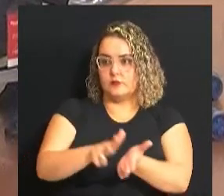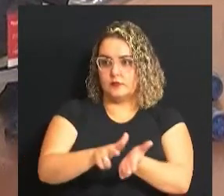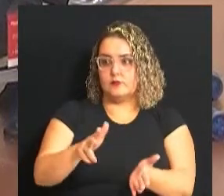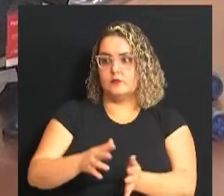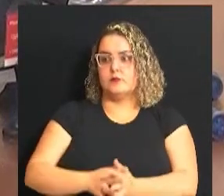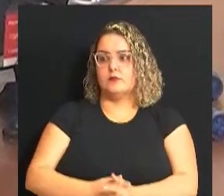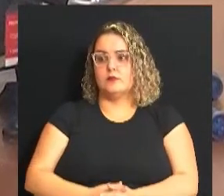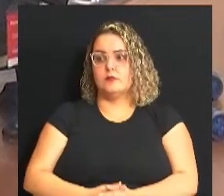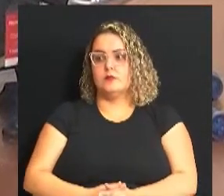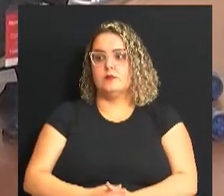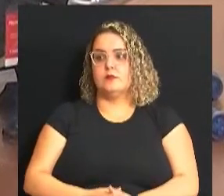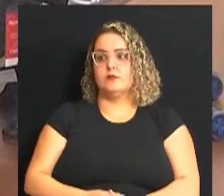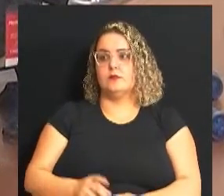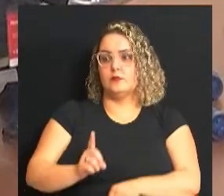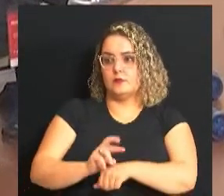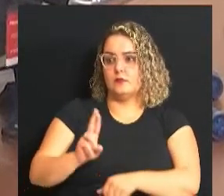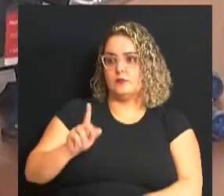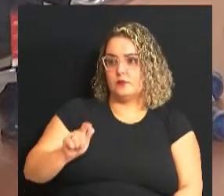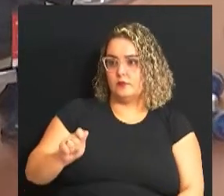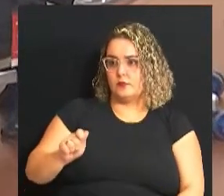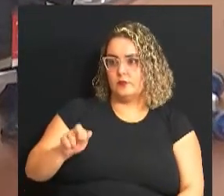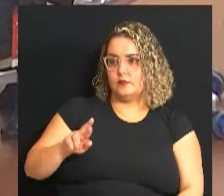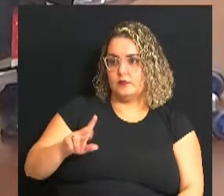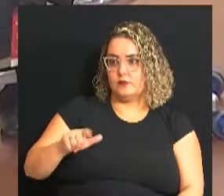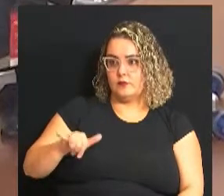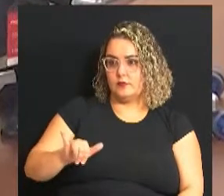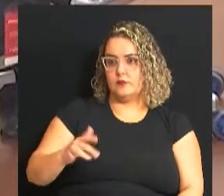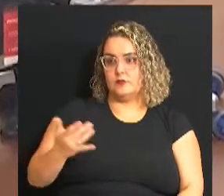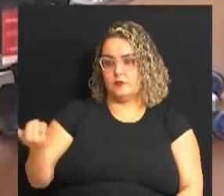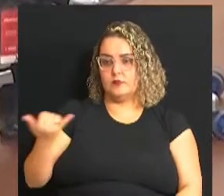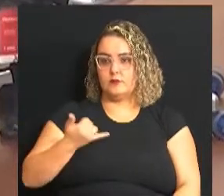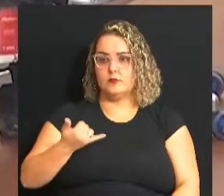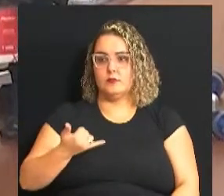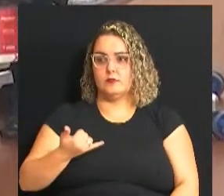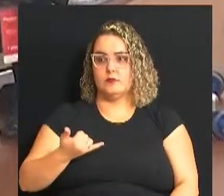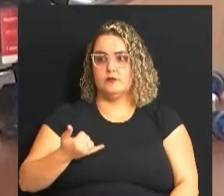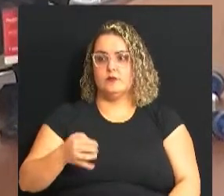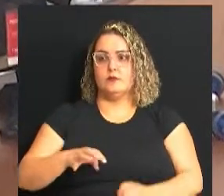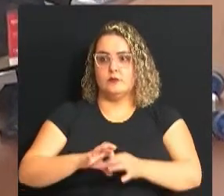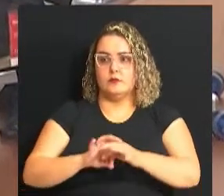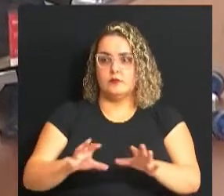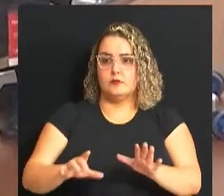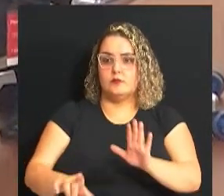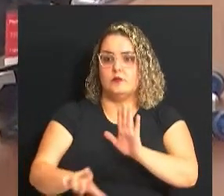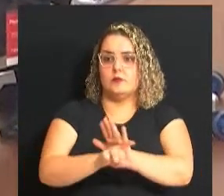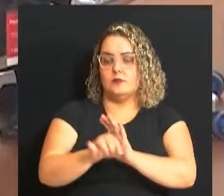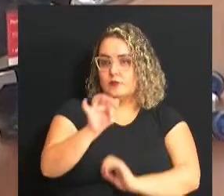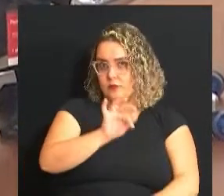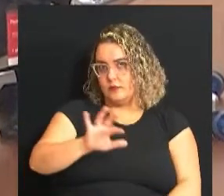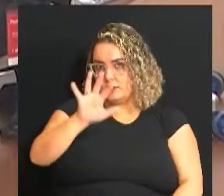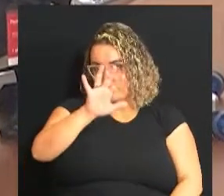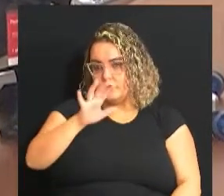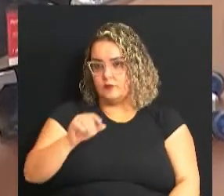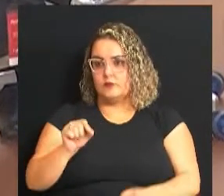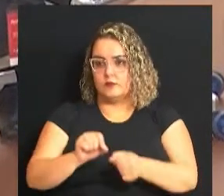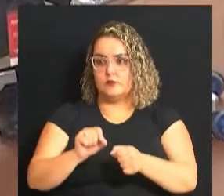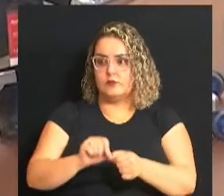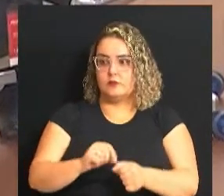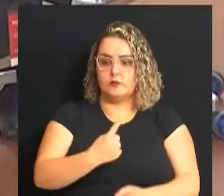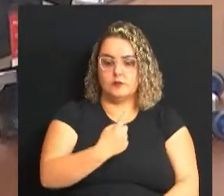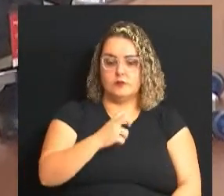Como o doutor Arli disse, nós, desde a promulgação da lei federal, nós fizemos em torno de 15